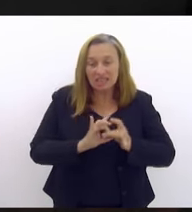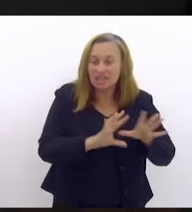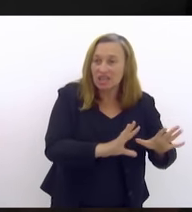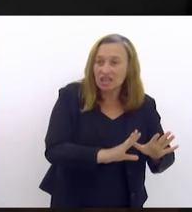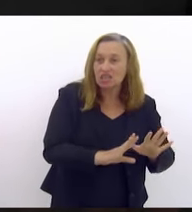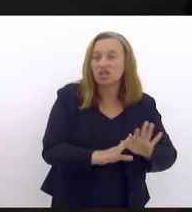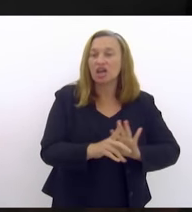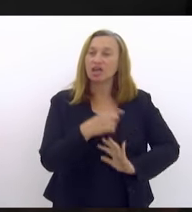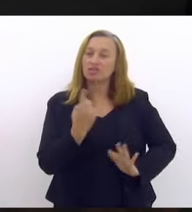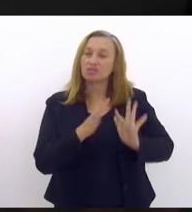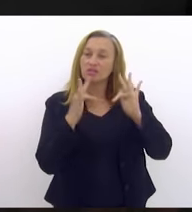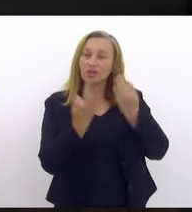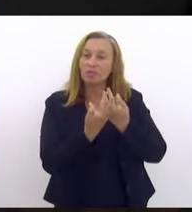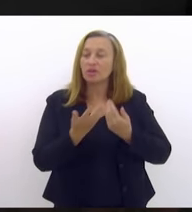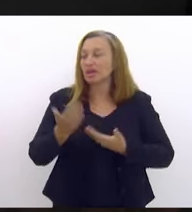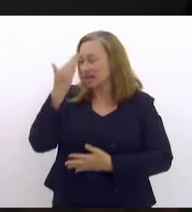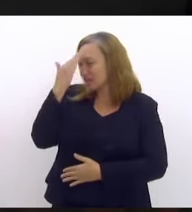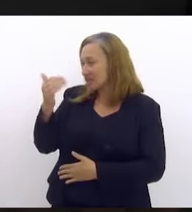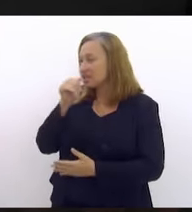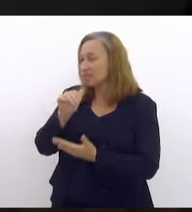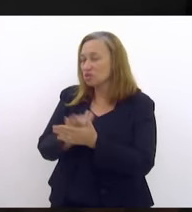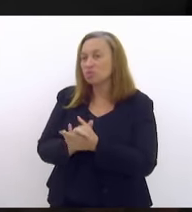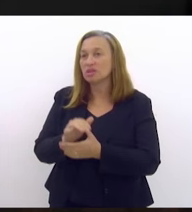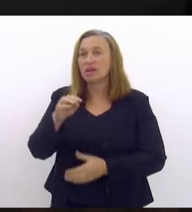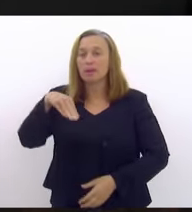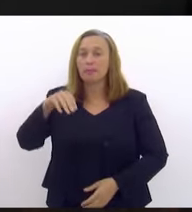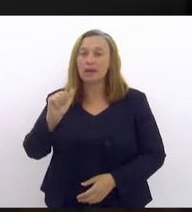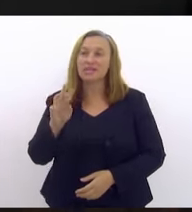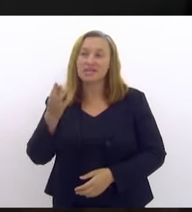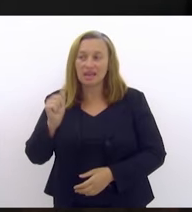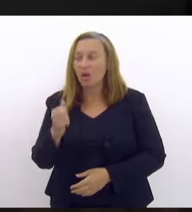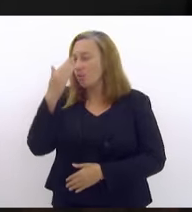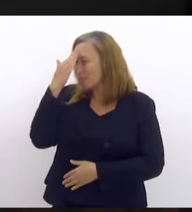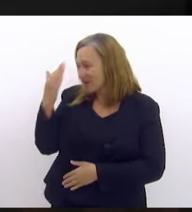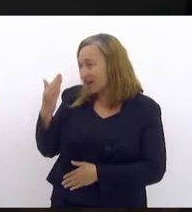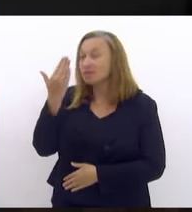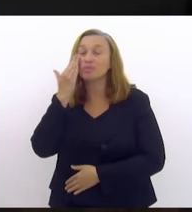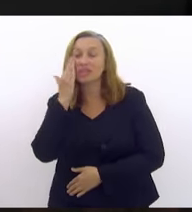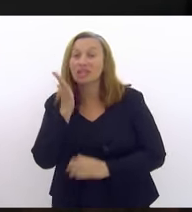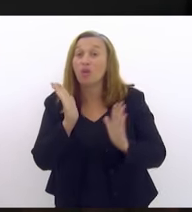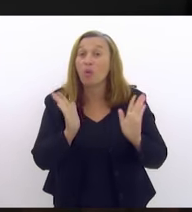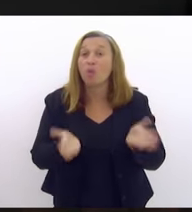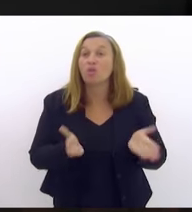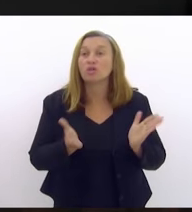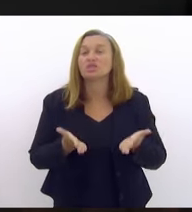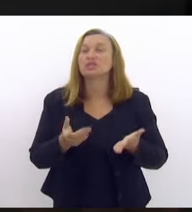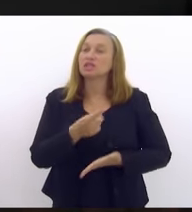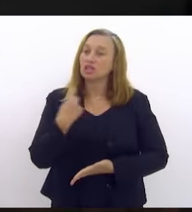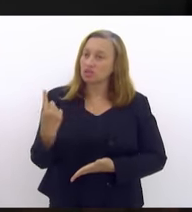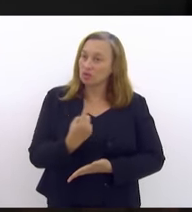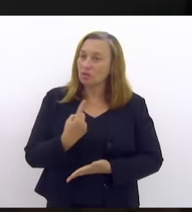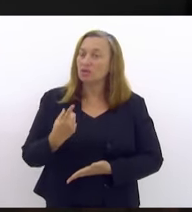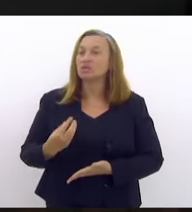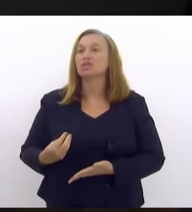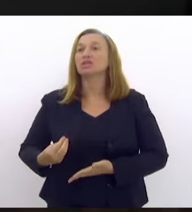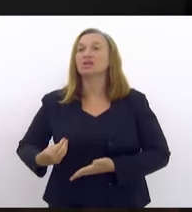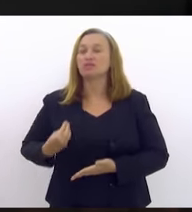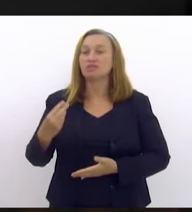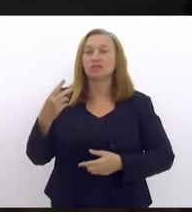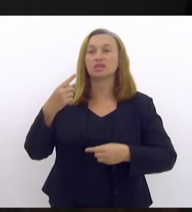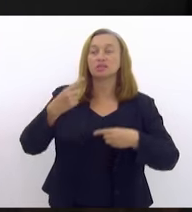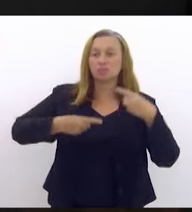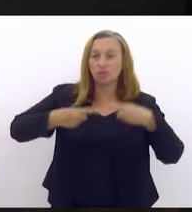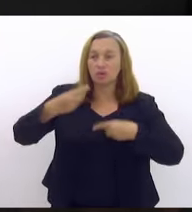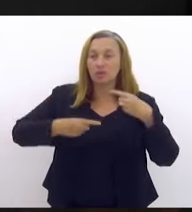aqui agradecer a minha esposa Marcela, que está aqui presente. Obrigado por entender hoje que nós estamos na vida pública para